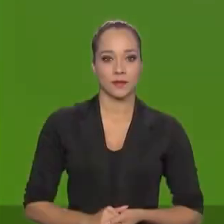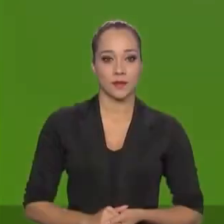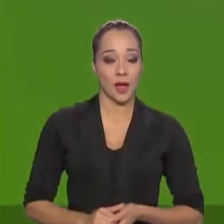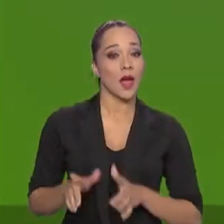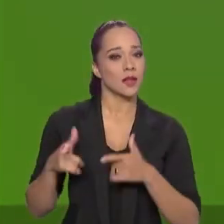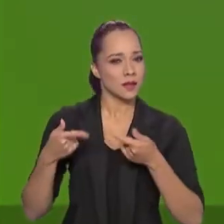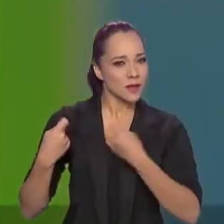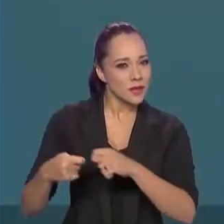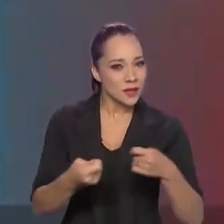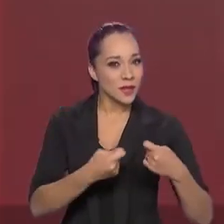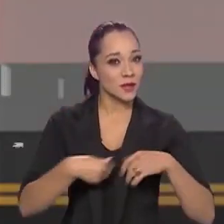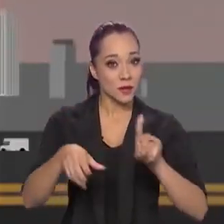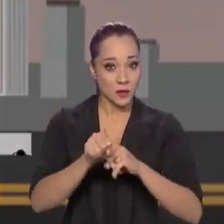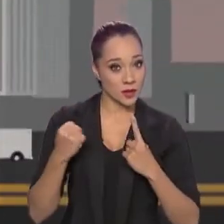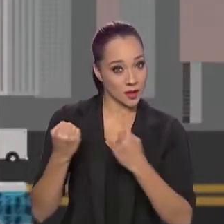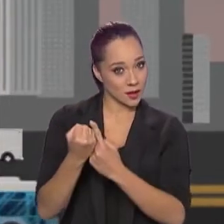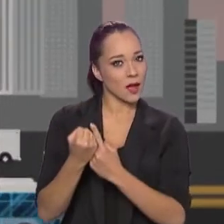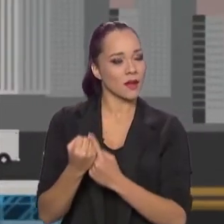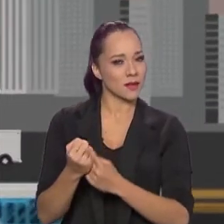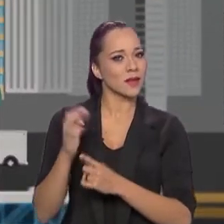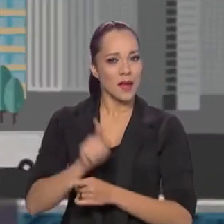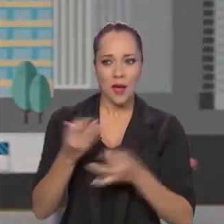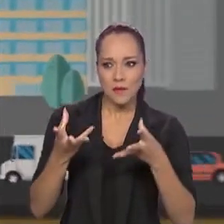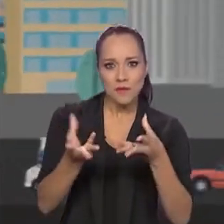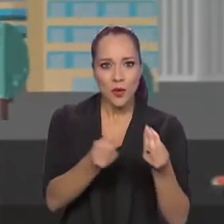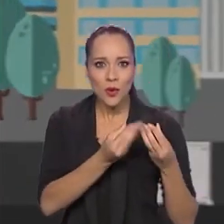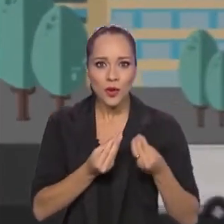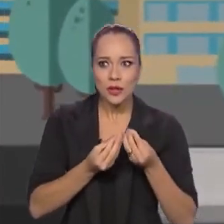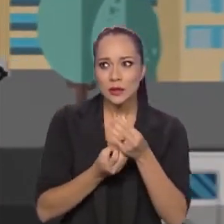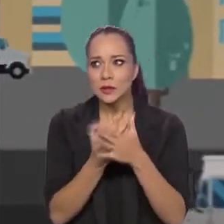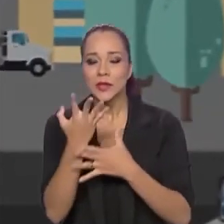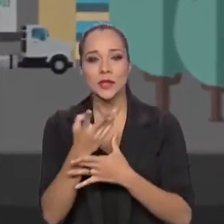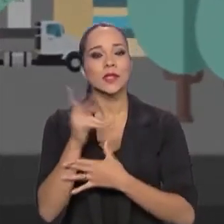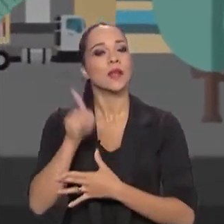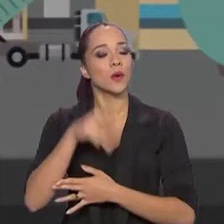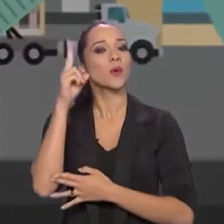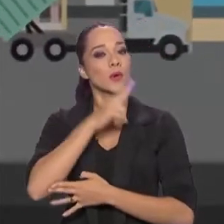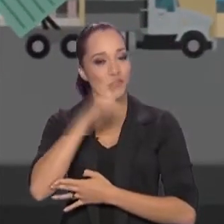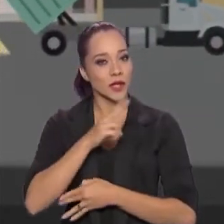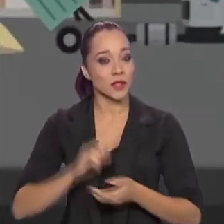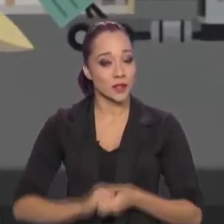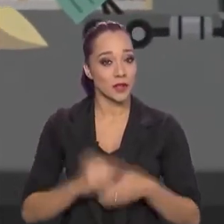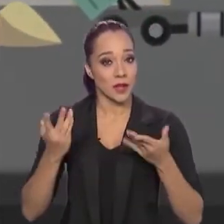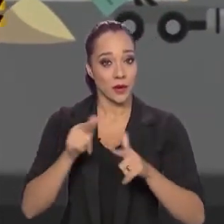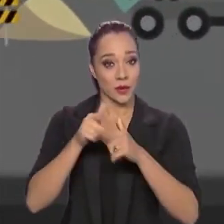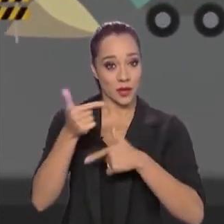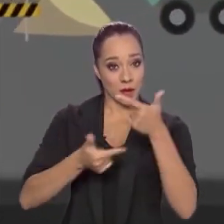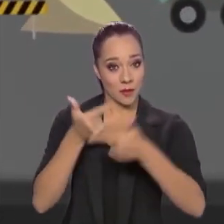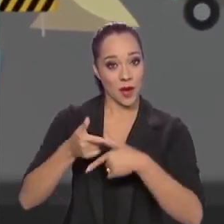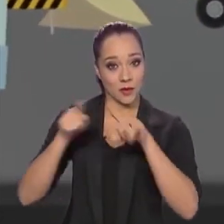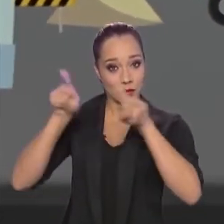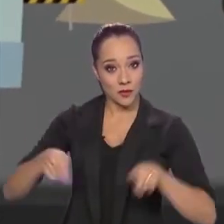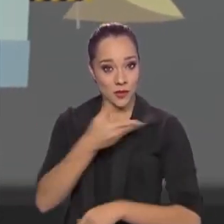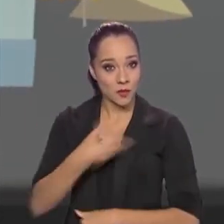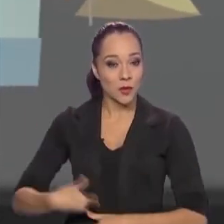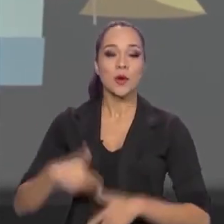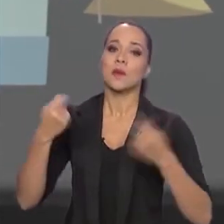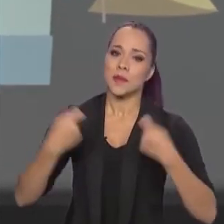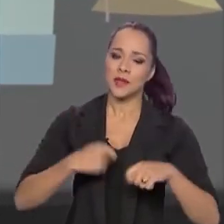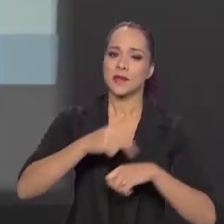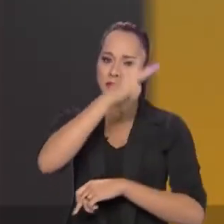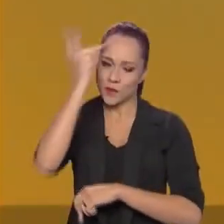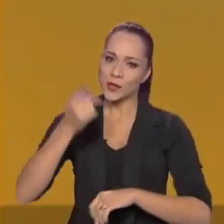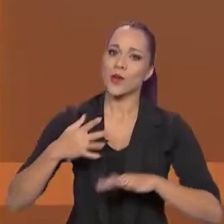As necessidades da sociedade são muitas e são urgentes. Portanto, o serviço público precisa de